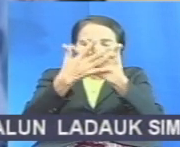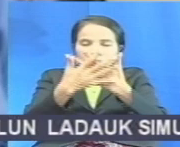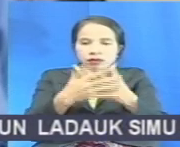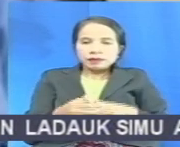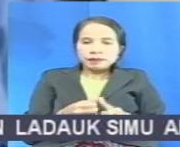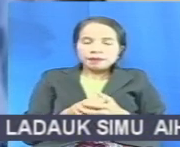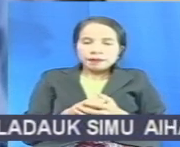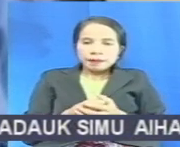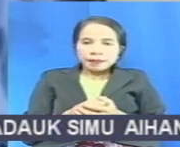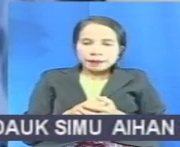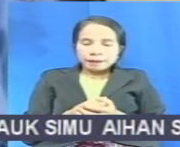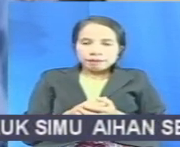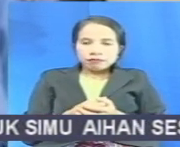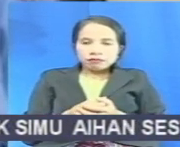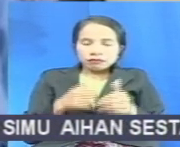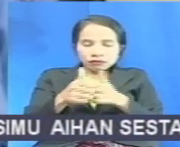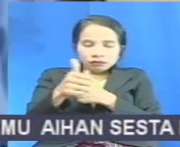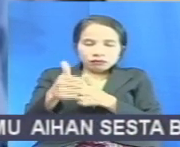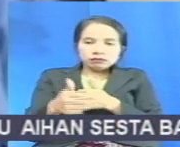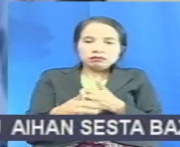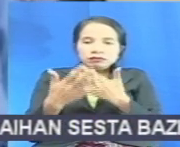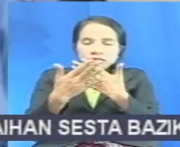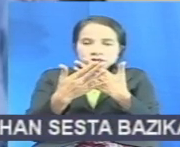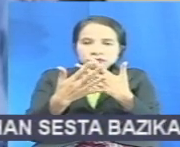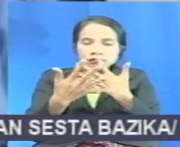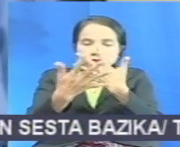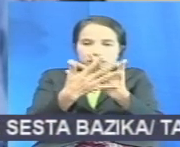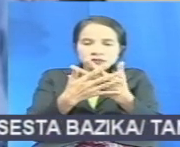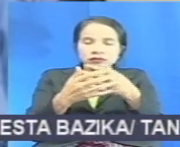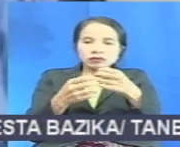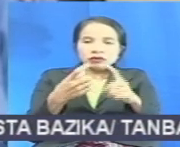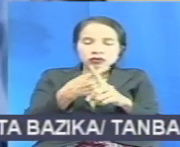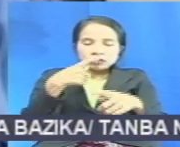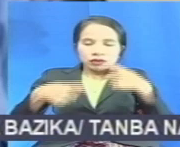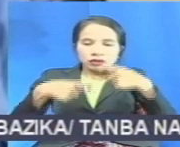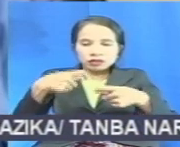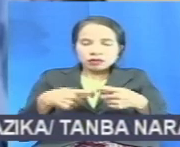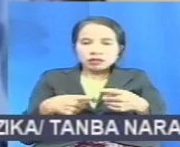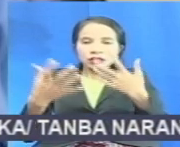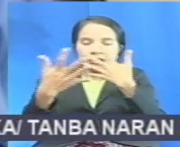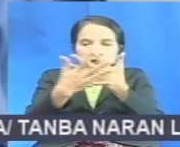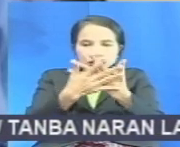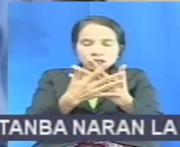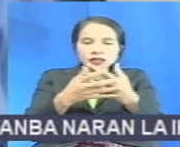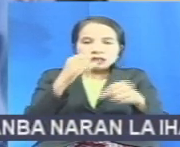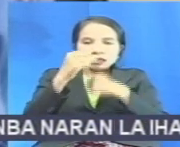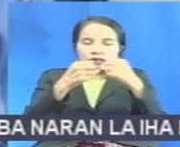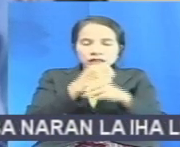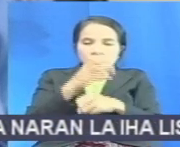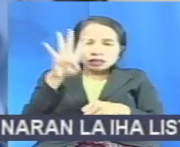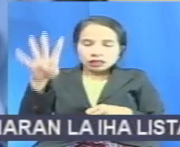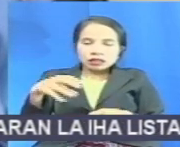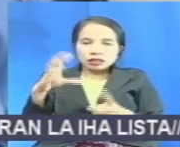cumpre detenção nebe ami escutos e mandado osi tribunal. Ni heta prisão Tinan Hat.